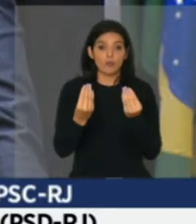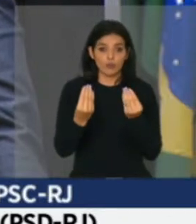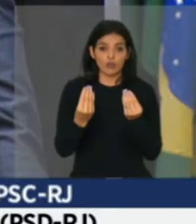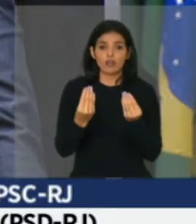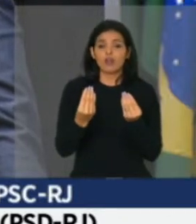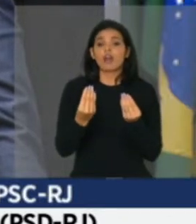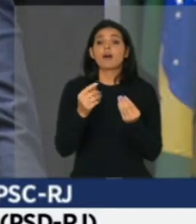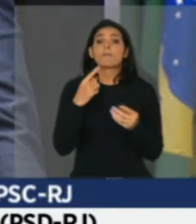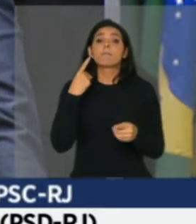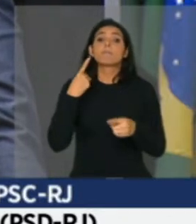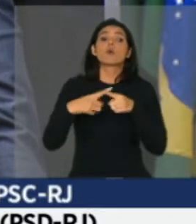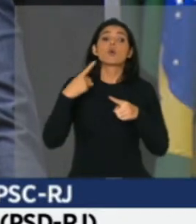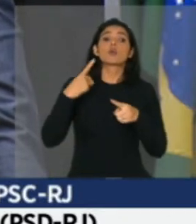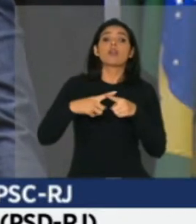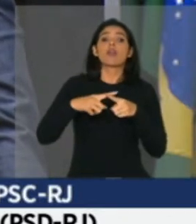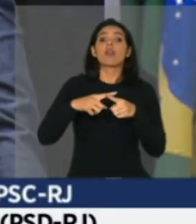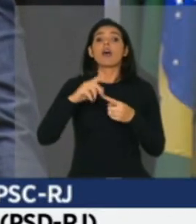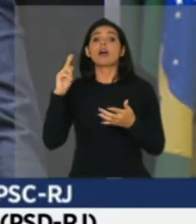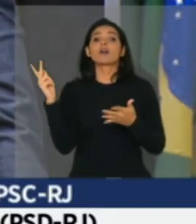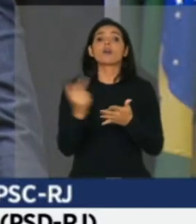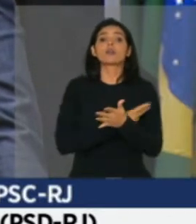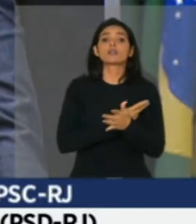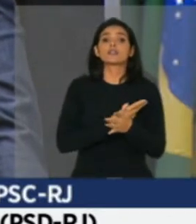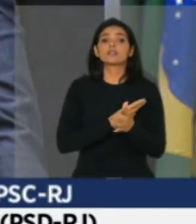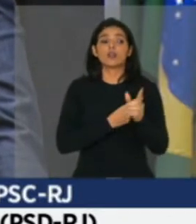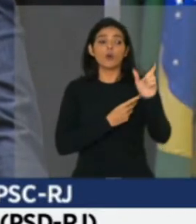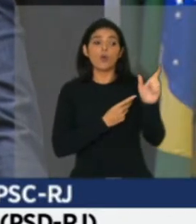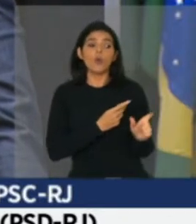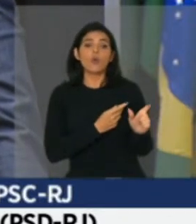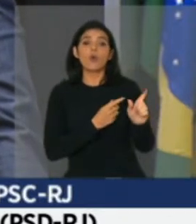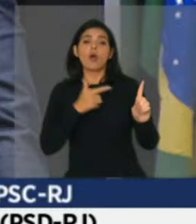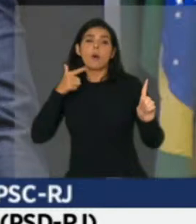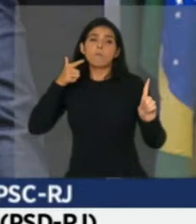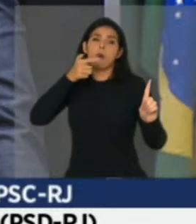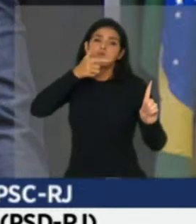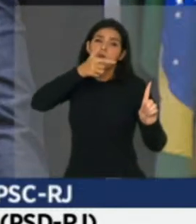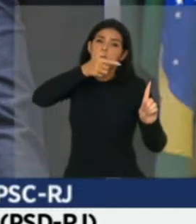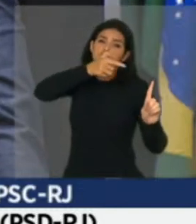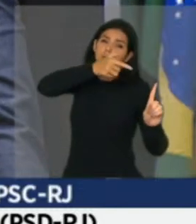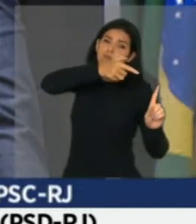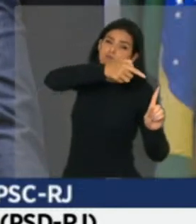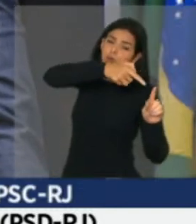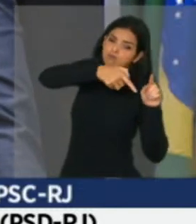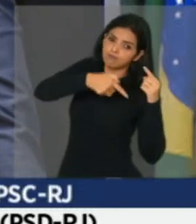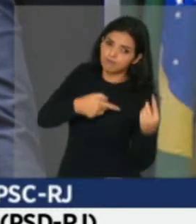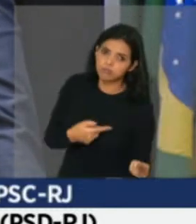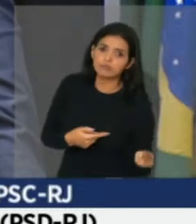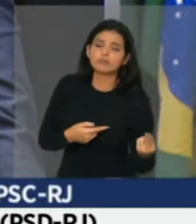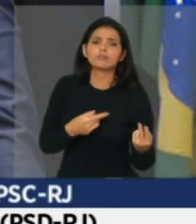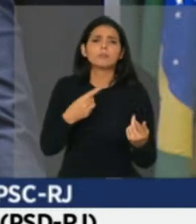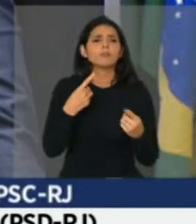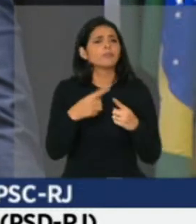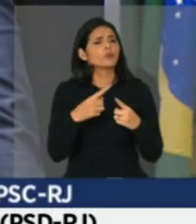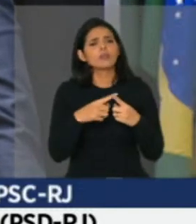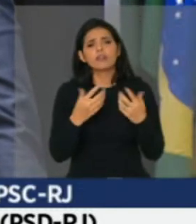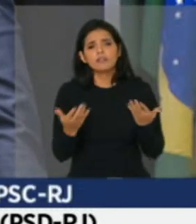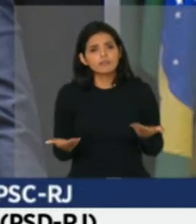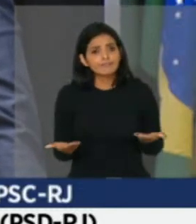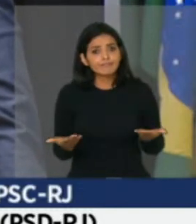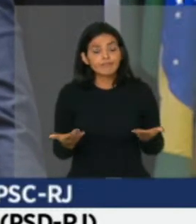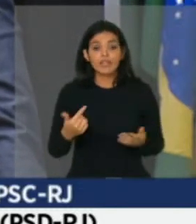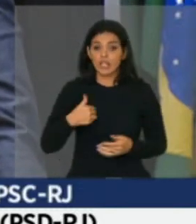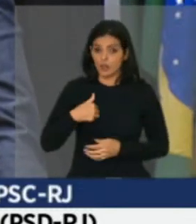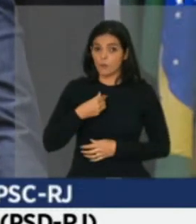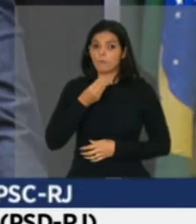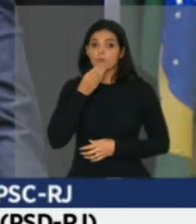é por que isso aconteceu. eu estaria propondo uma emenda, senhor